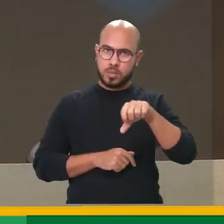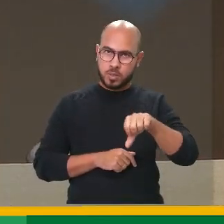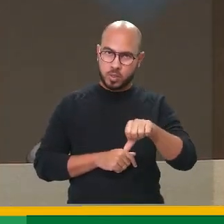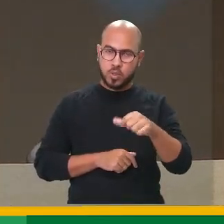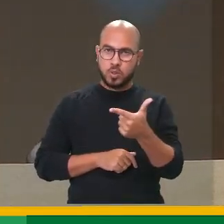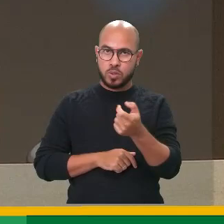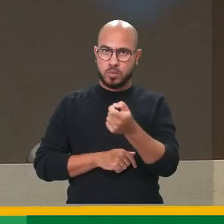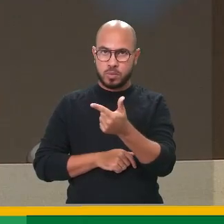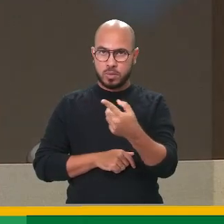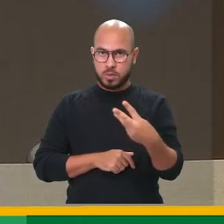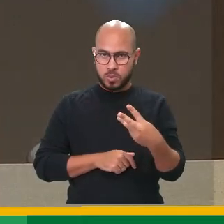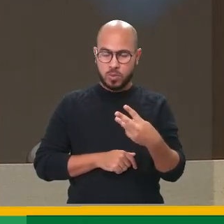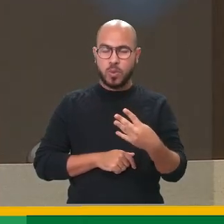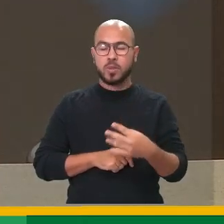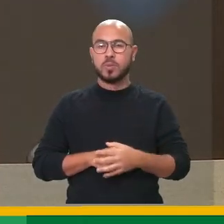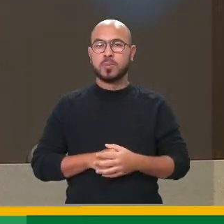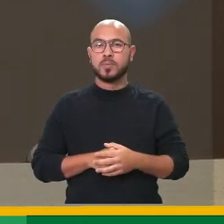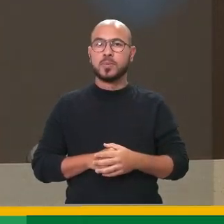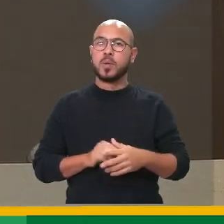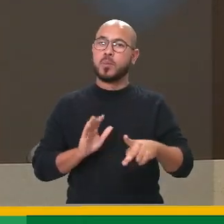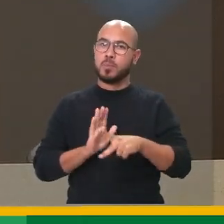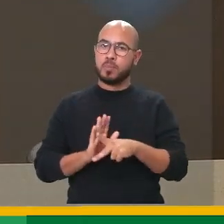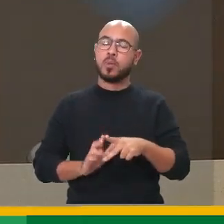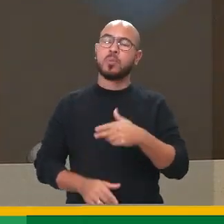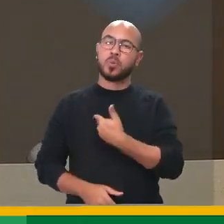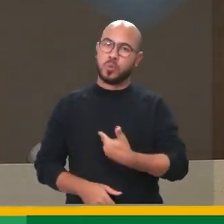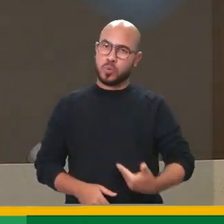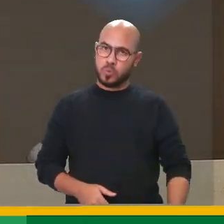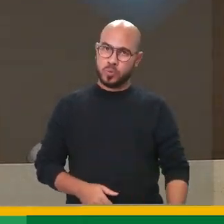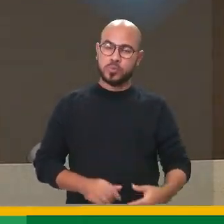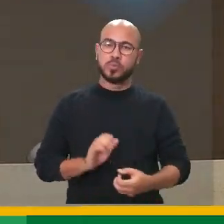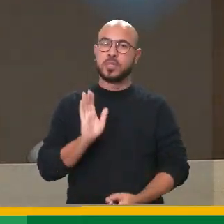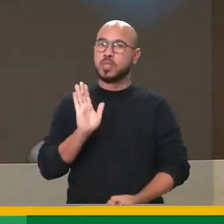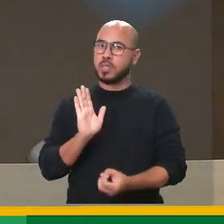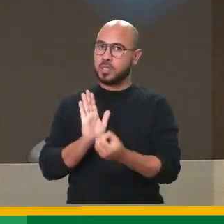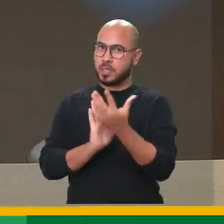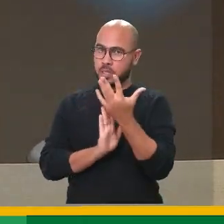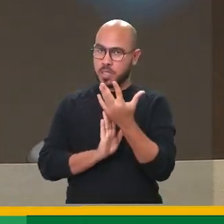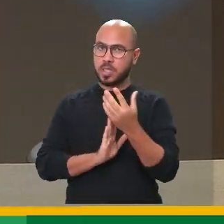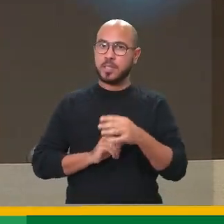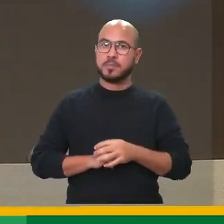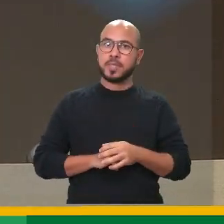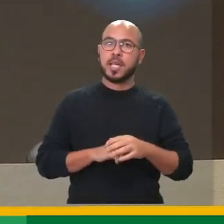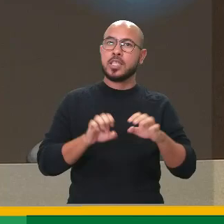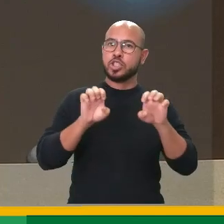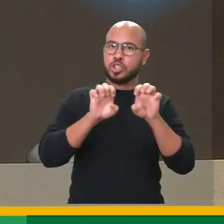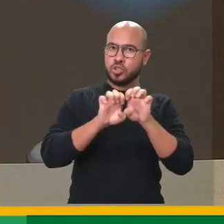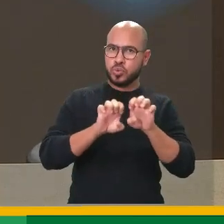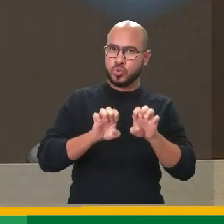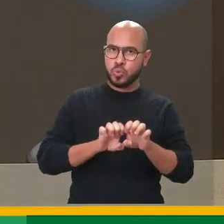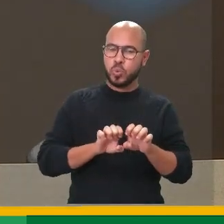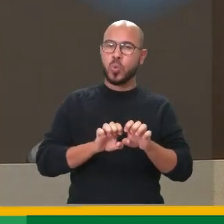de autoria da governadoria do estado que cria na estrutura